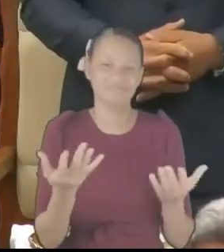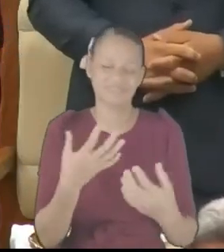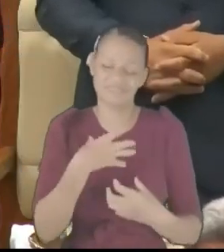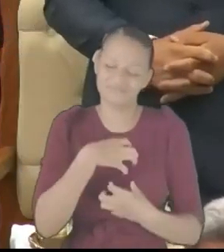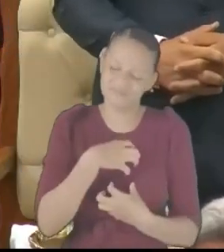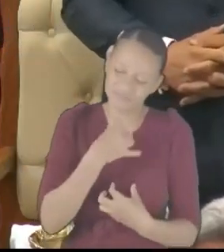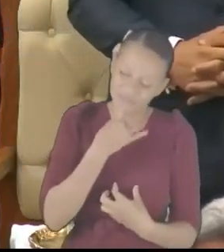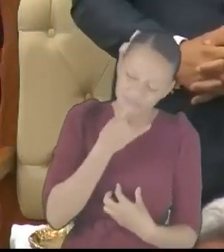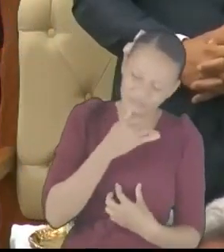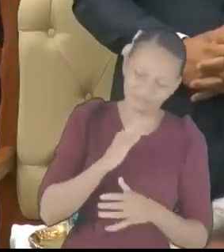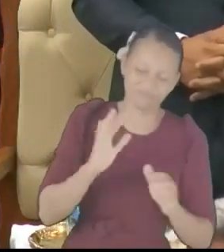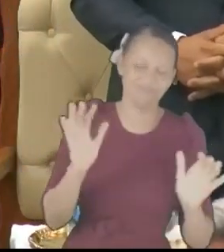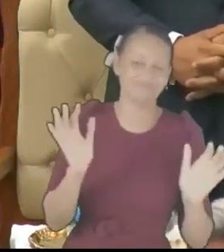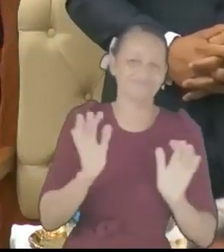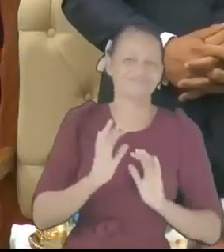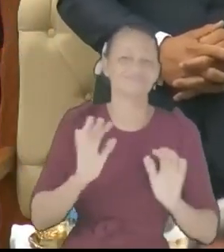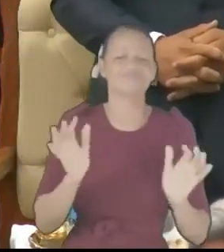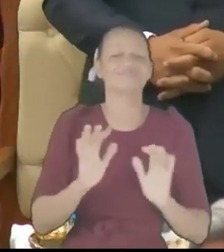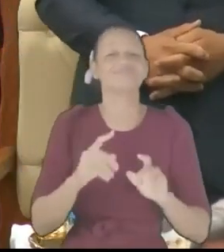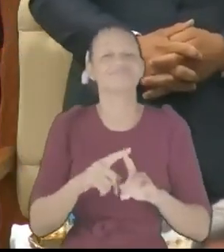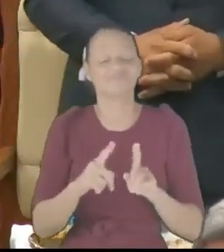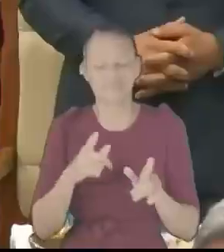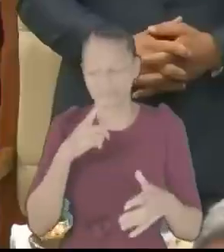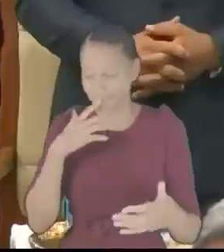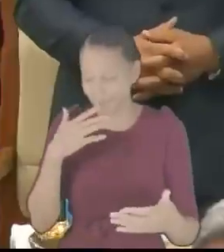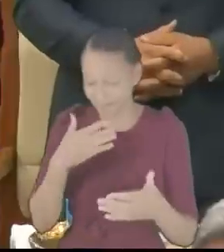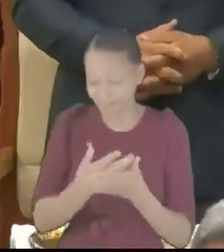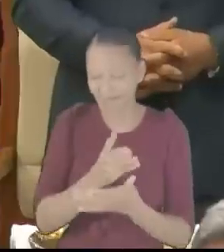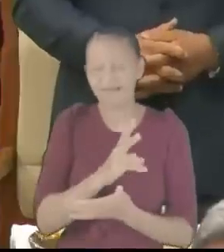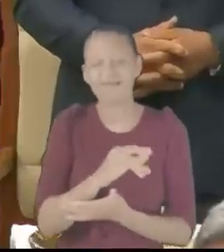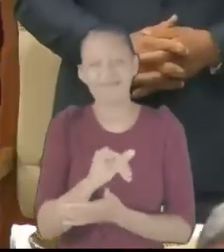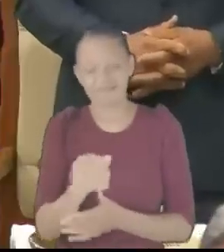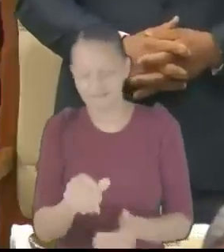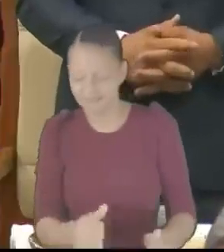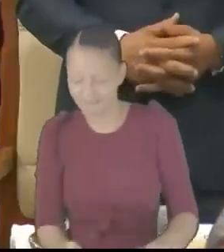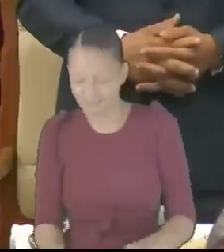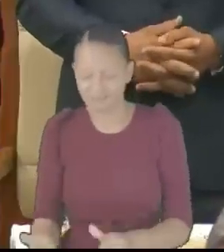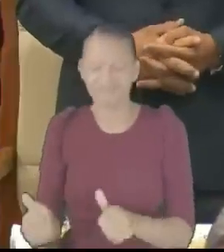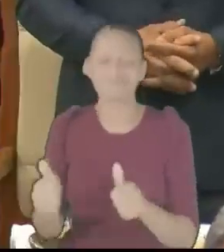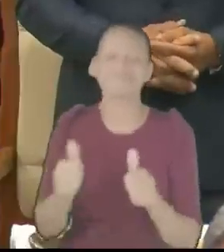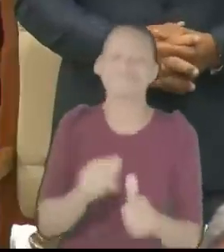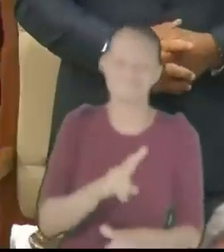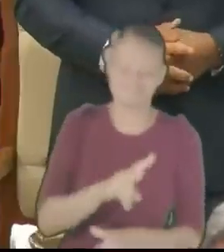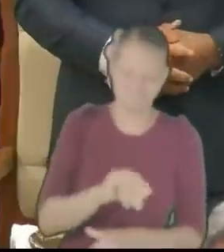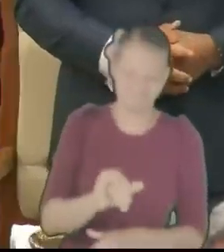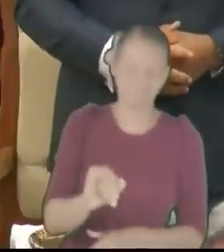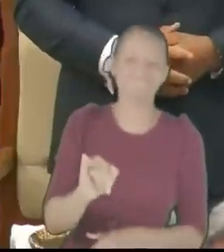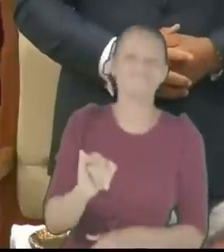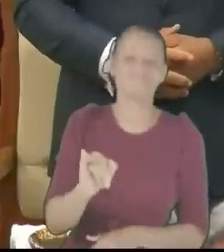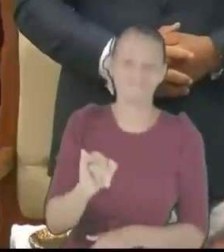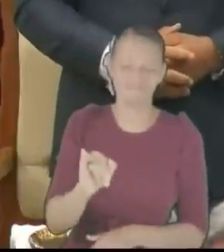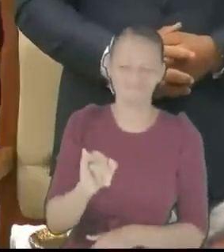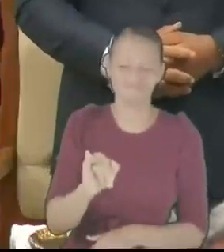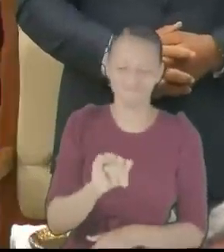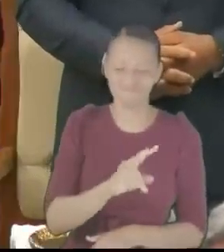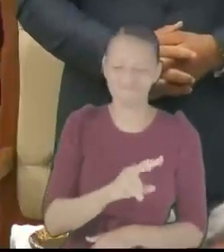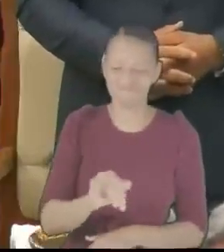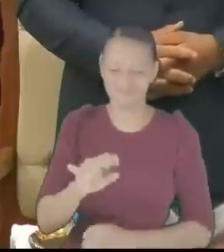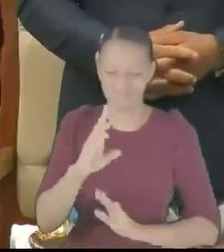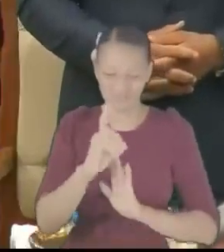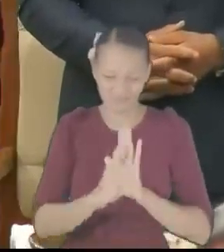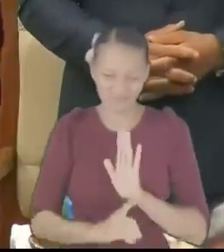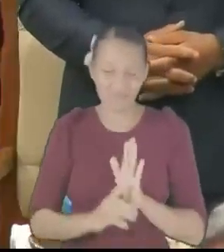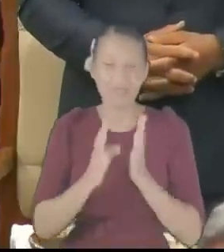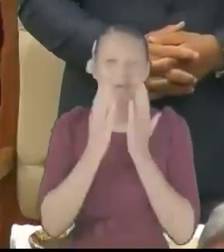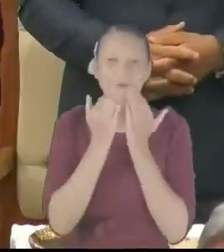fique triste não poder participar, mas brevemente vai haver batismo e você vai se batizar e vai ter direito a comer